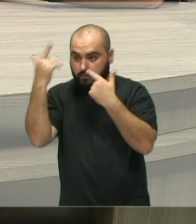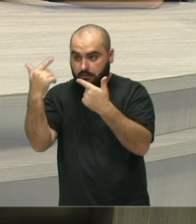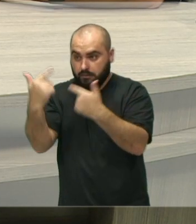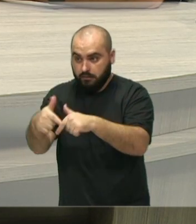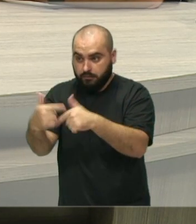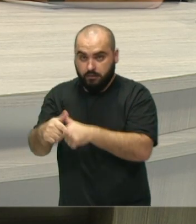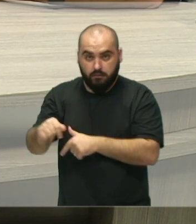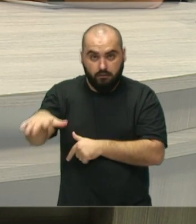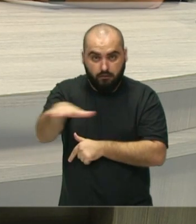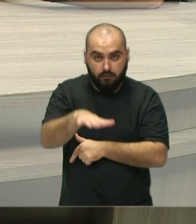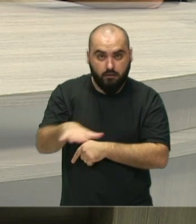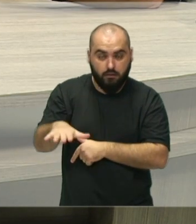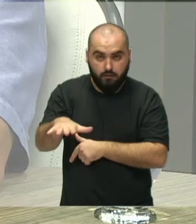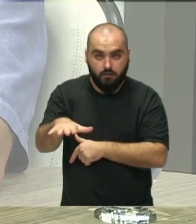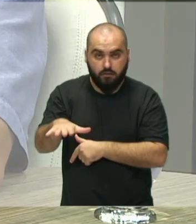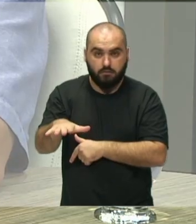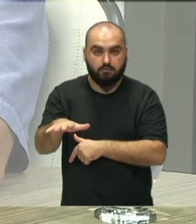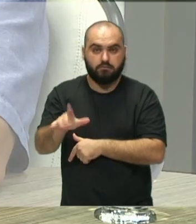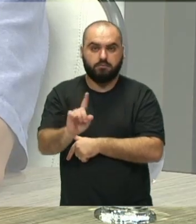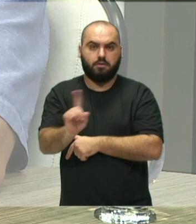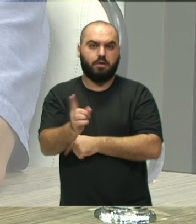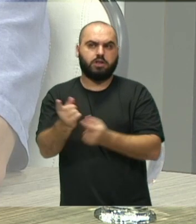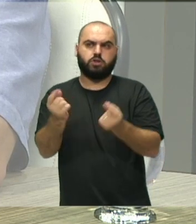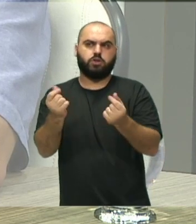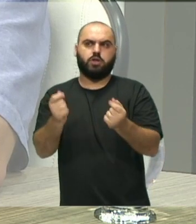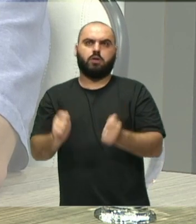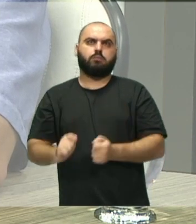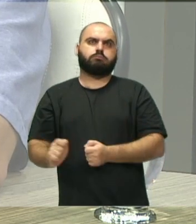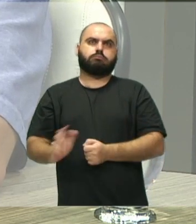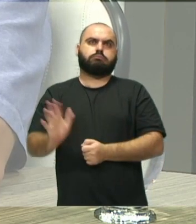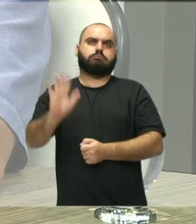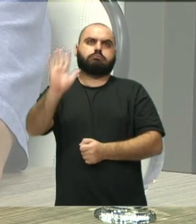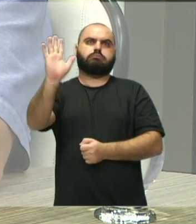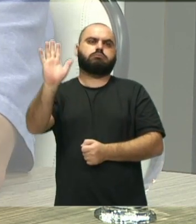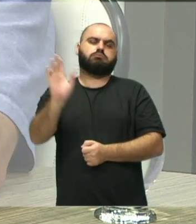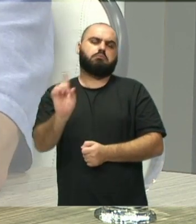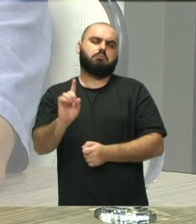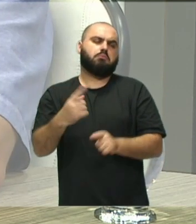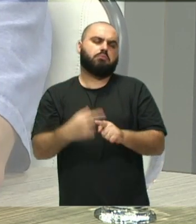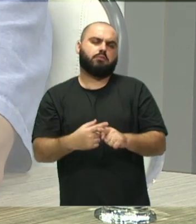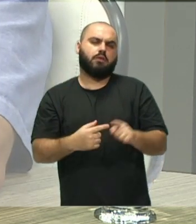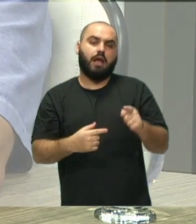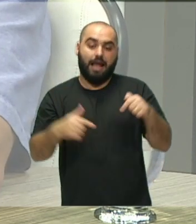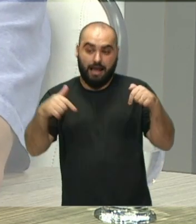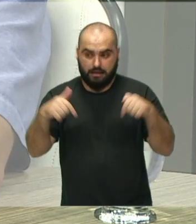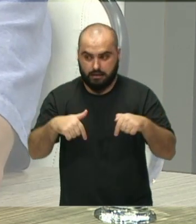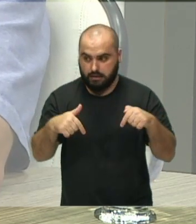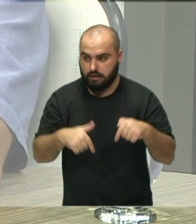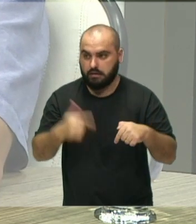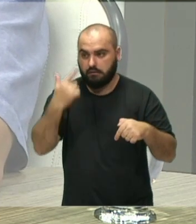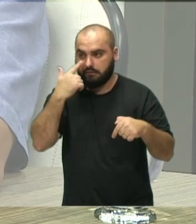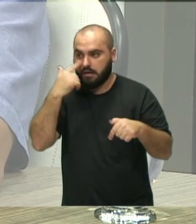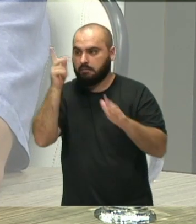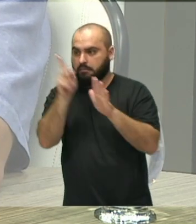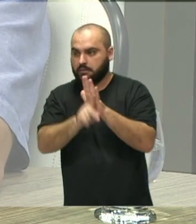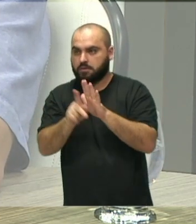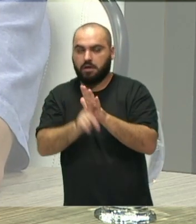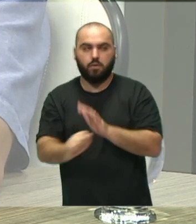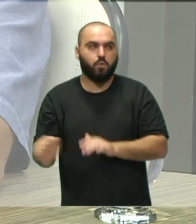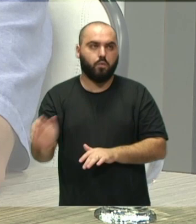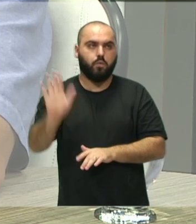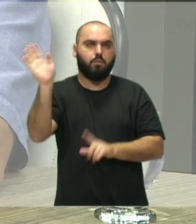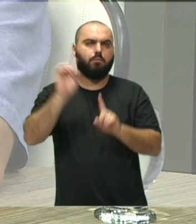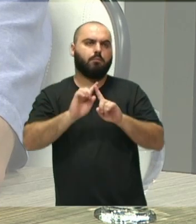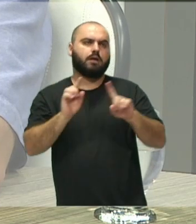internacional, não são volumes significativos de dinheiro, né? Eles são para nós, para o nosso projeto, para a nossa